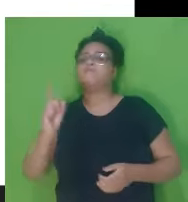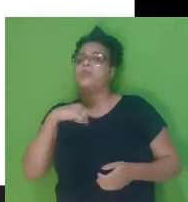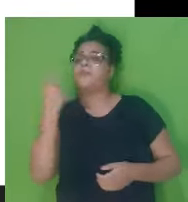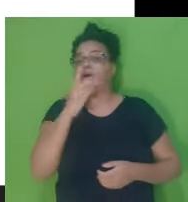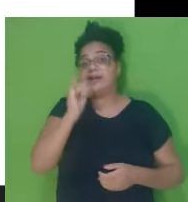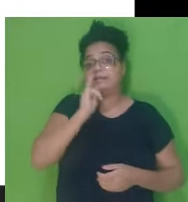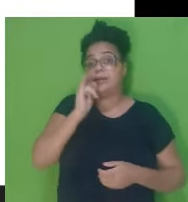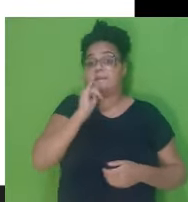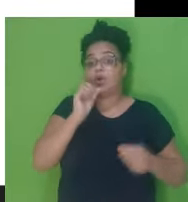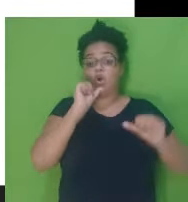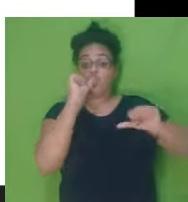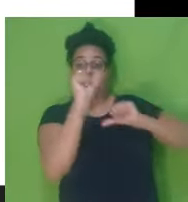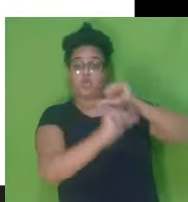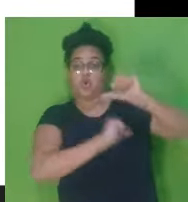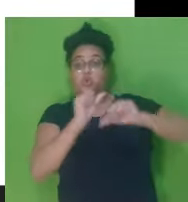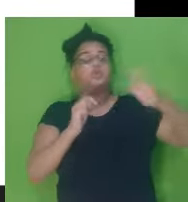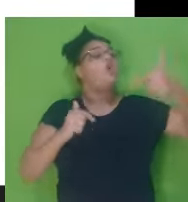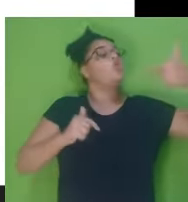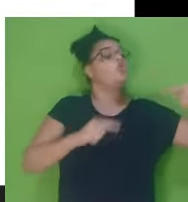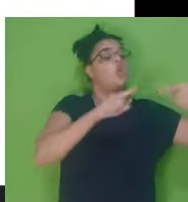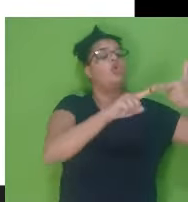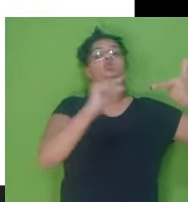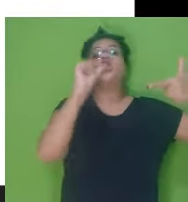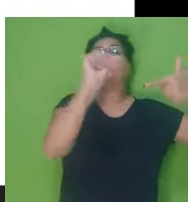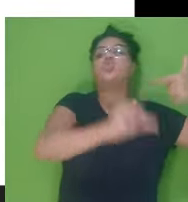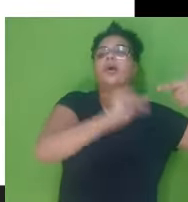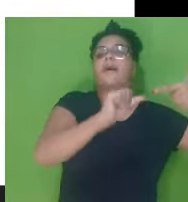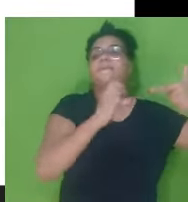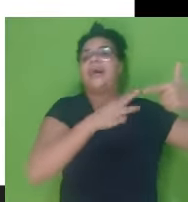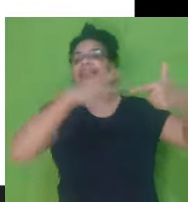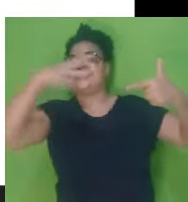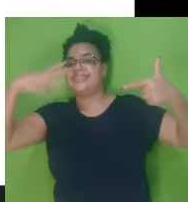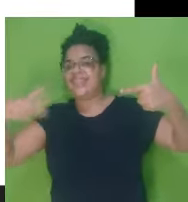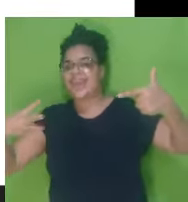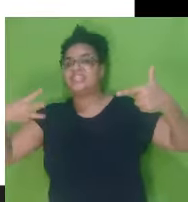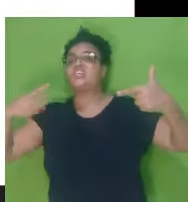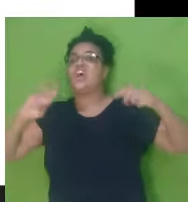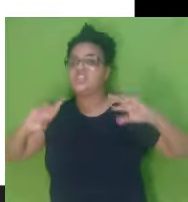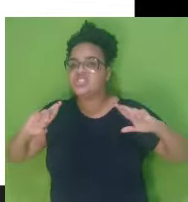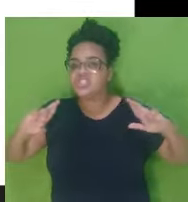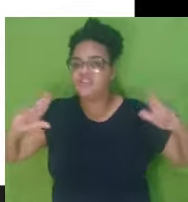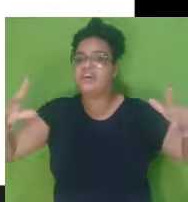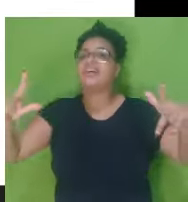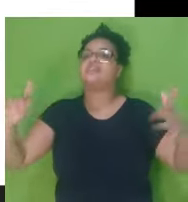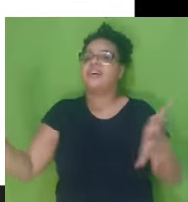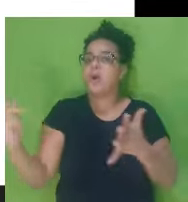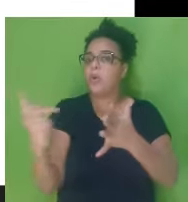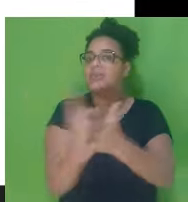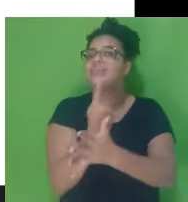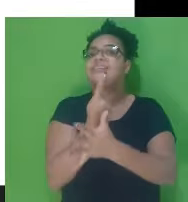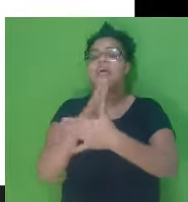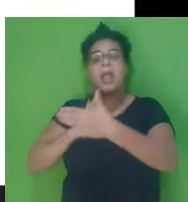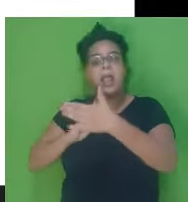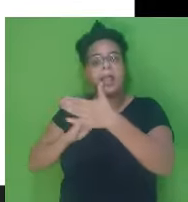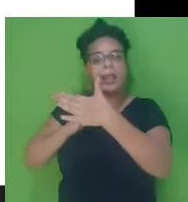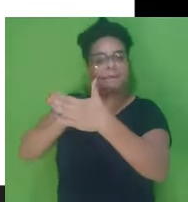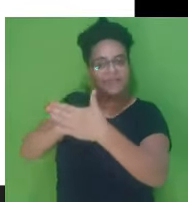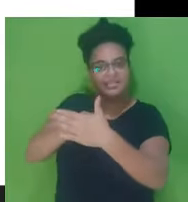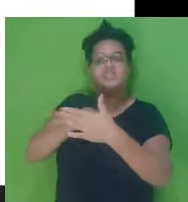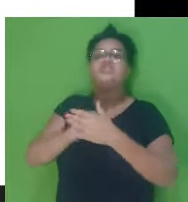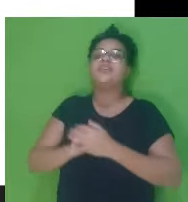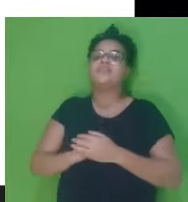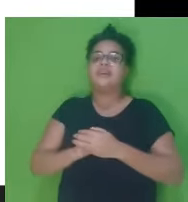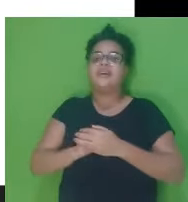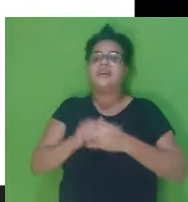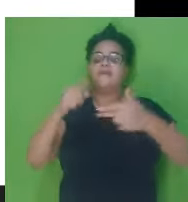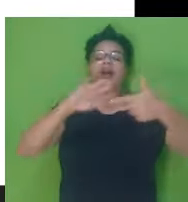nós vimos que, por exemplo, trocando 2 para 3 aqui, a diferença que acontece é que o limite vai